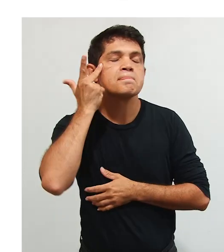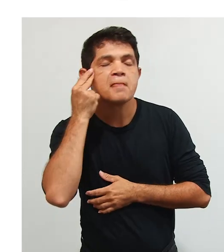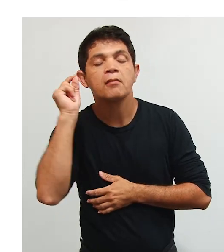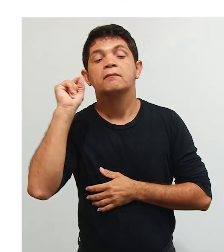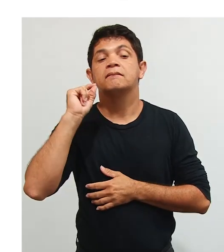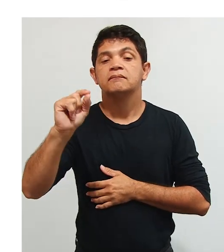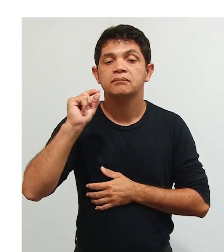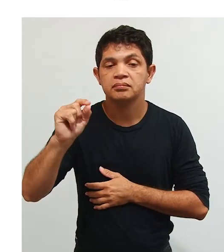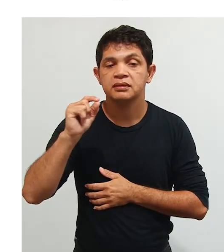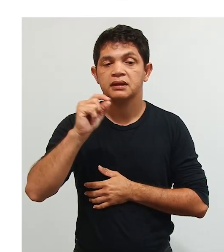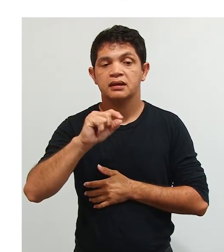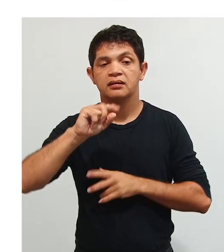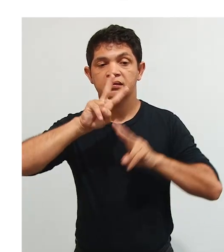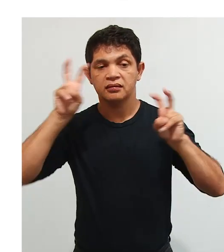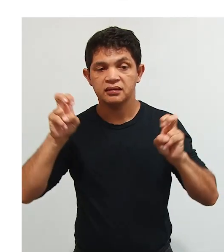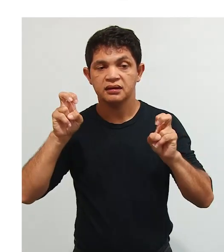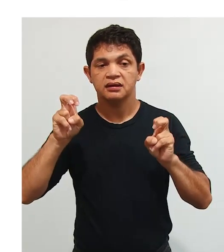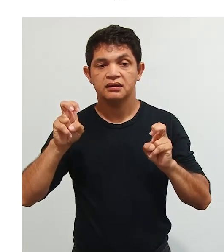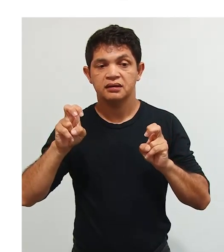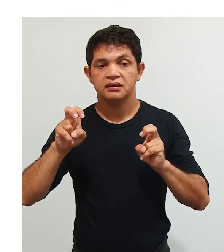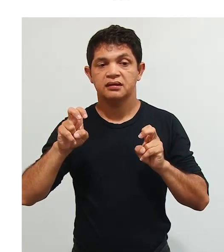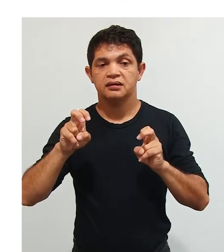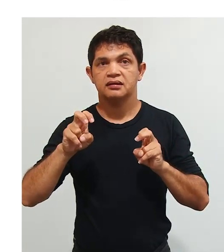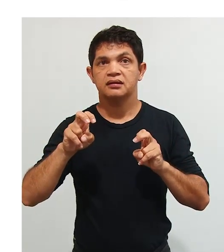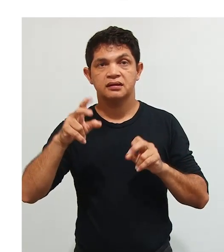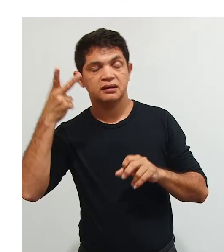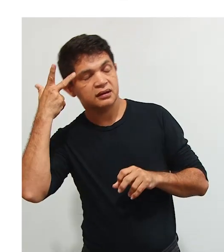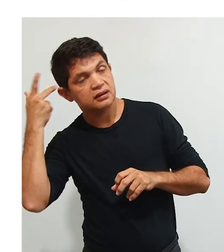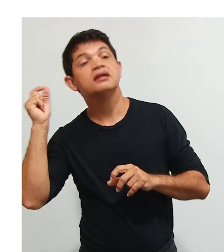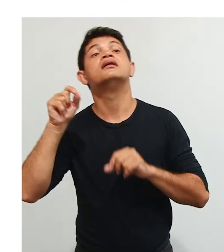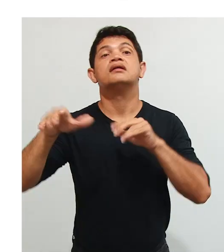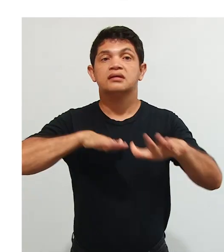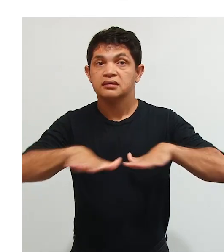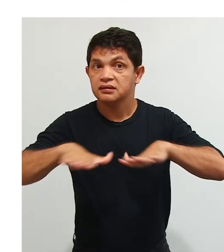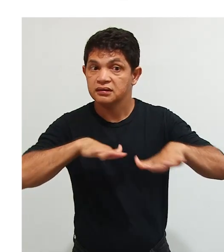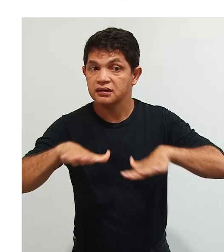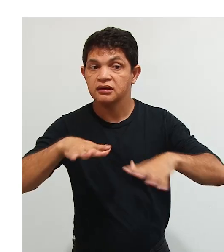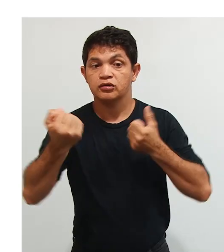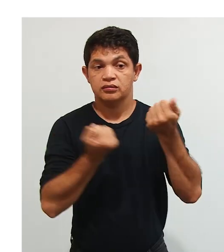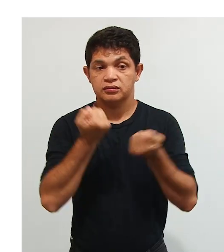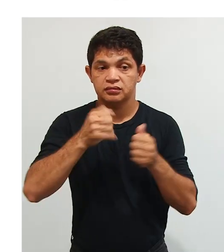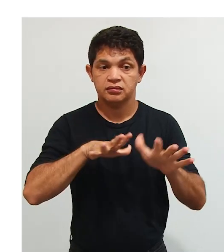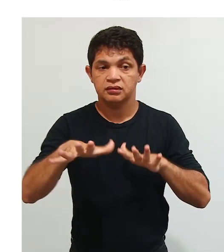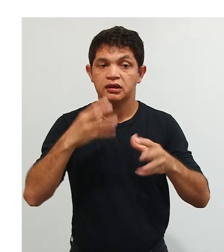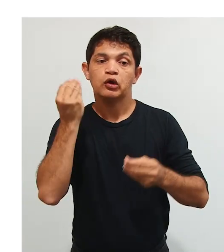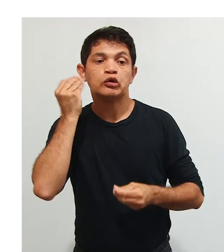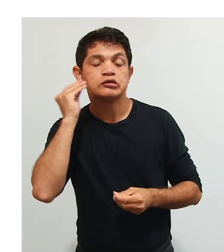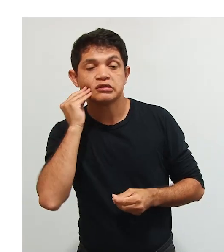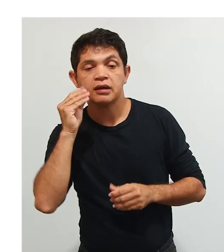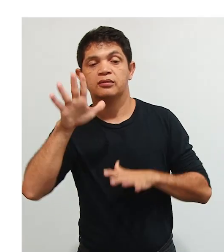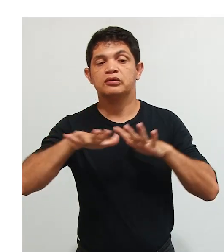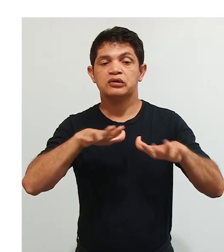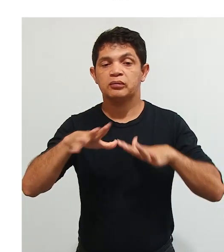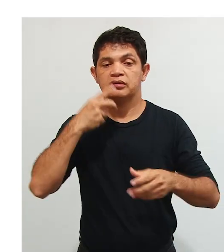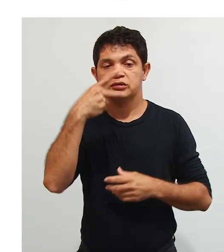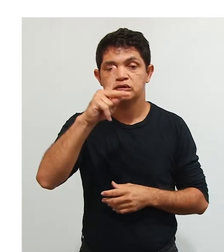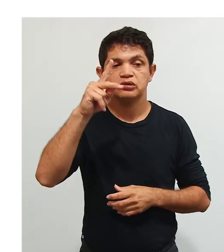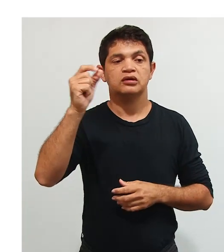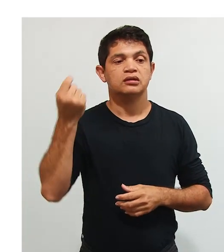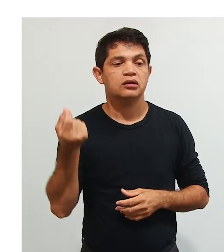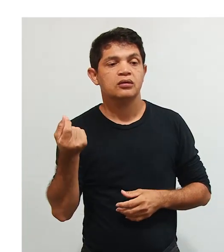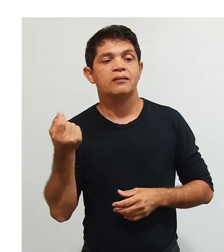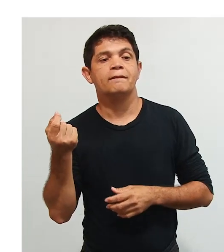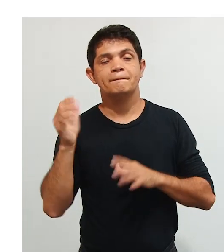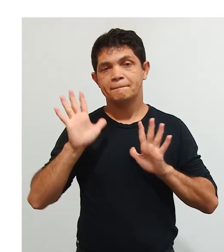normalmente o trânsito é uma desculpa bem comum, né? Nós usamos bastante, o trânsito estava